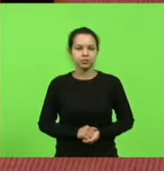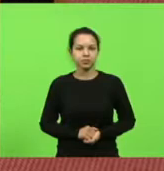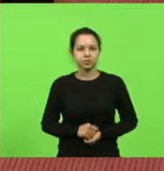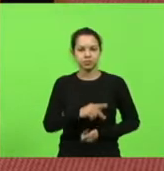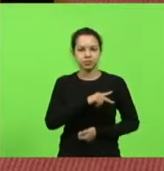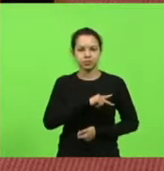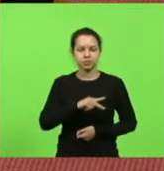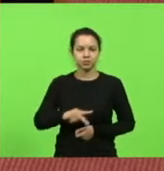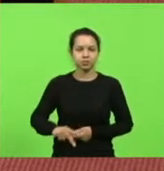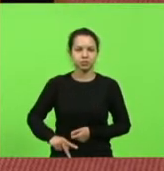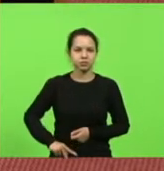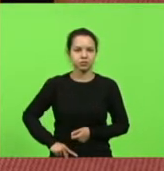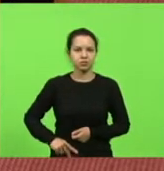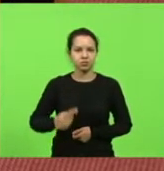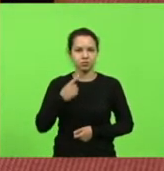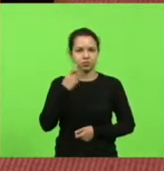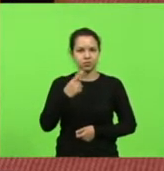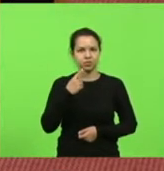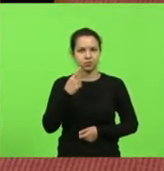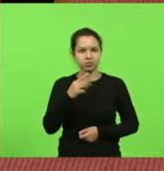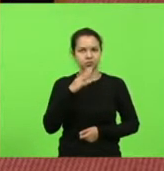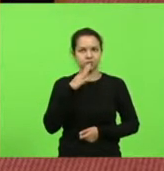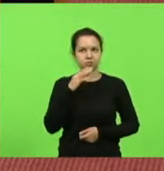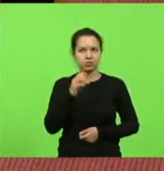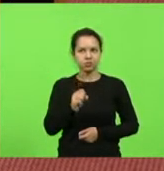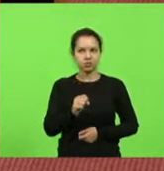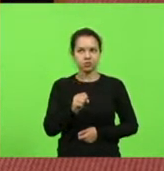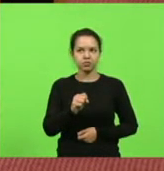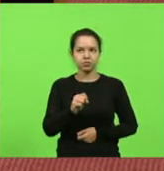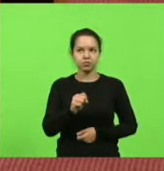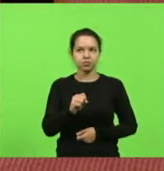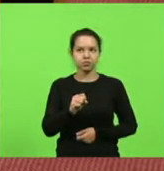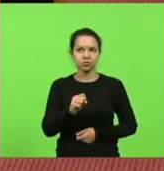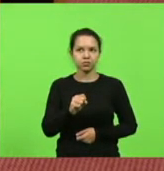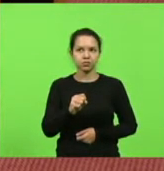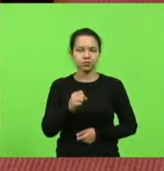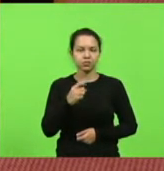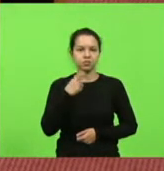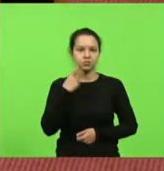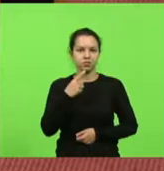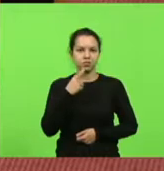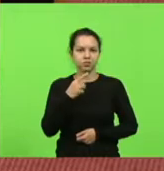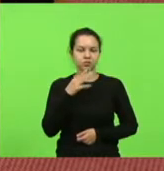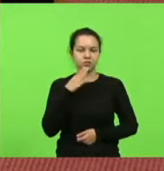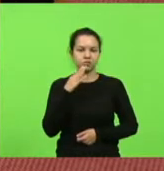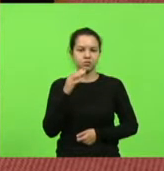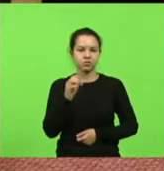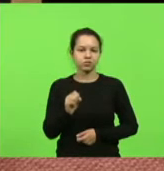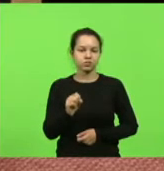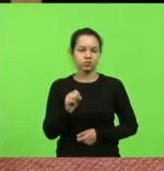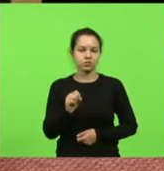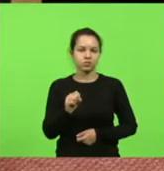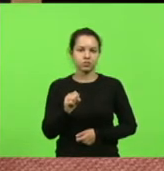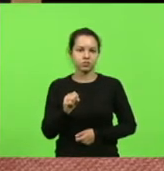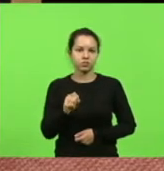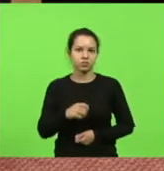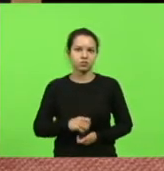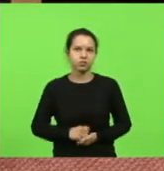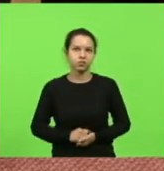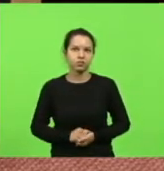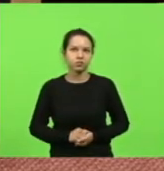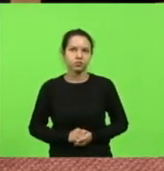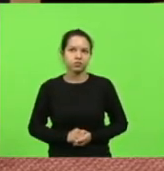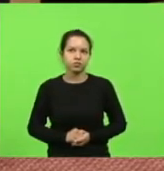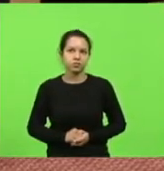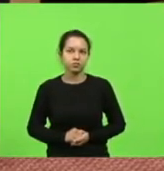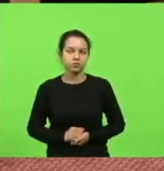Presidente, enquanto o deputado Bruno, pela ordem, enquanto o deputado Bruno vai ao... Okay. A